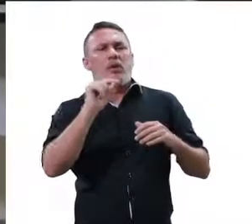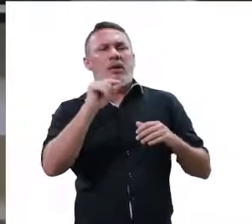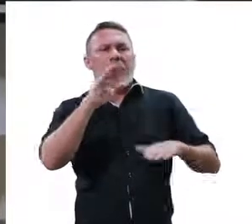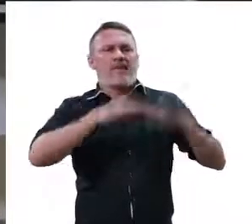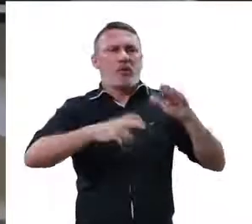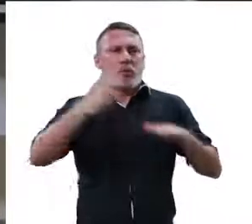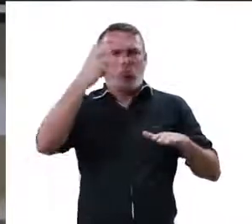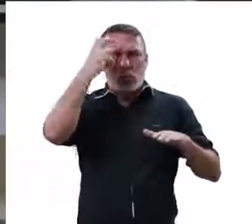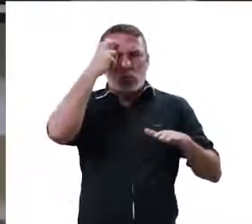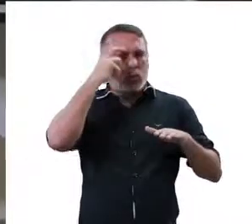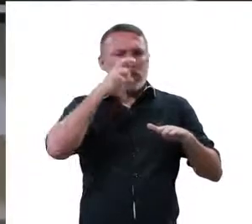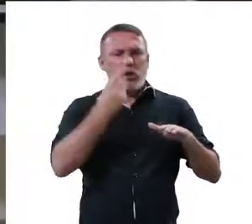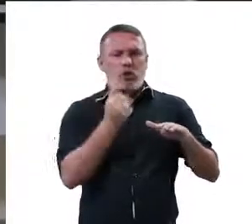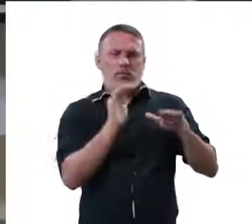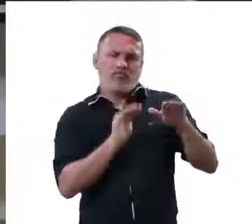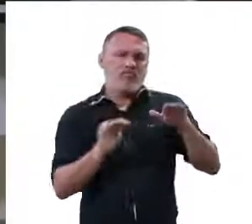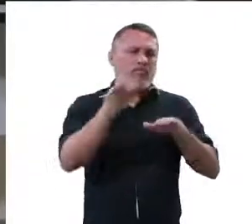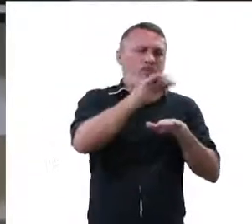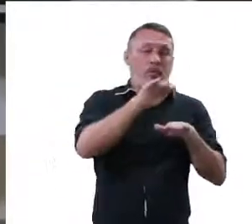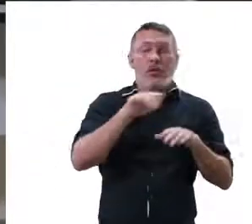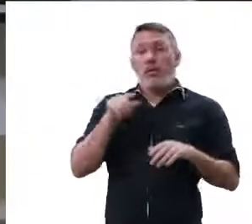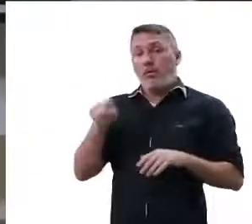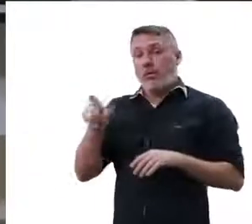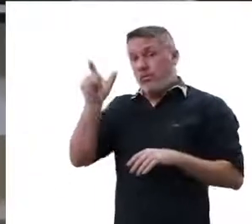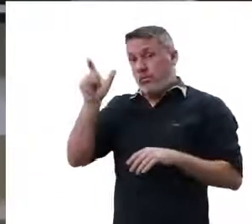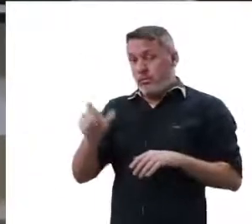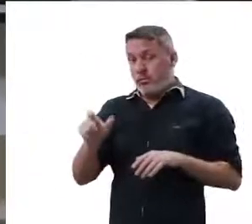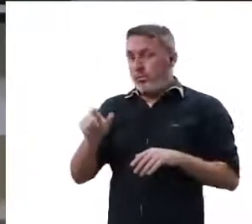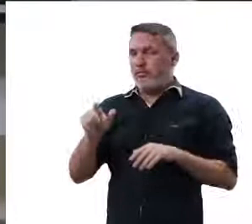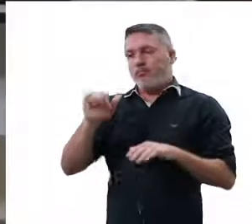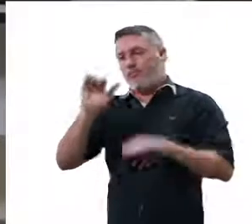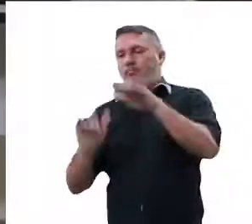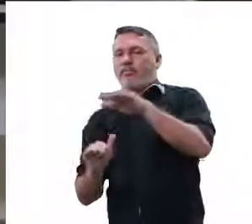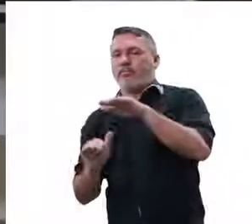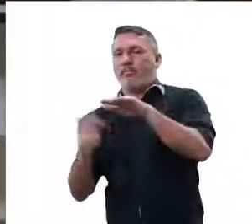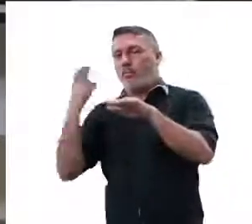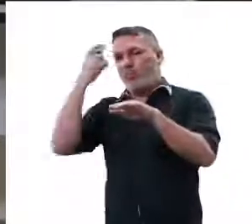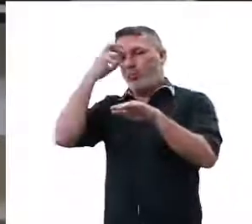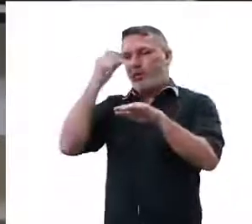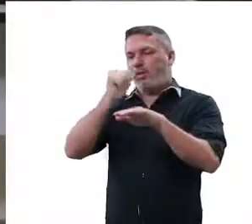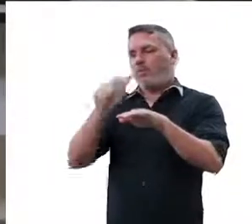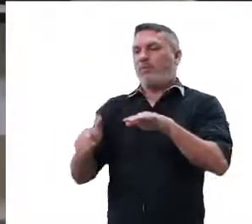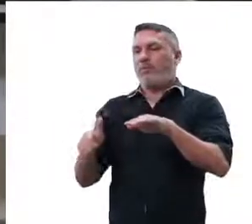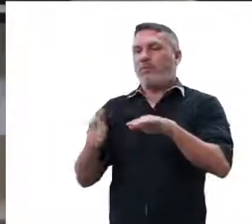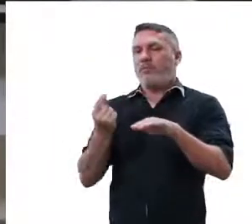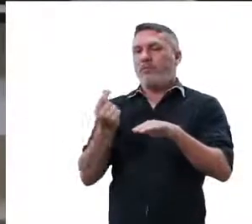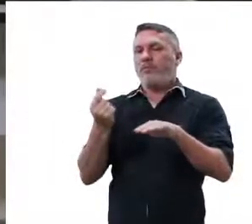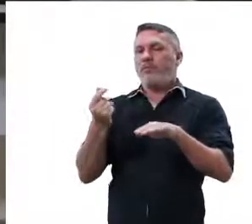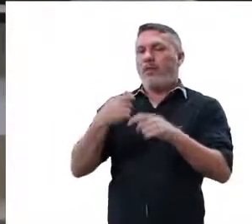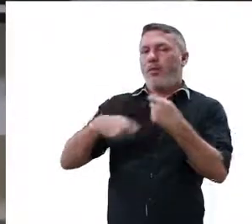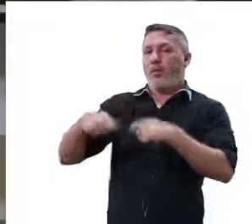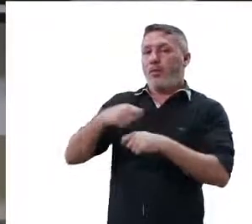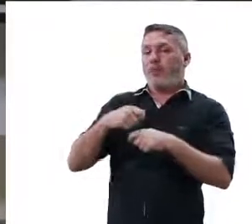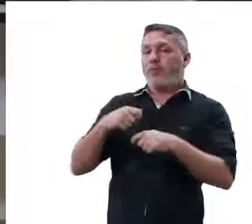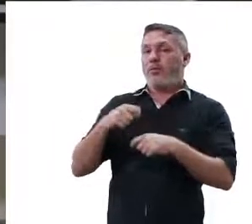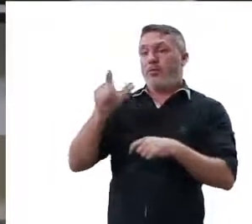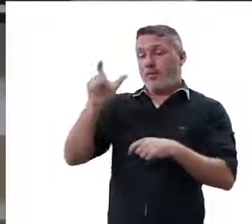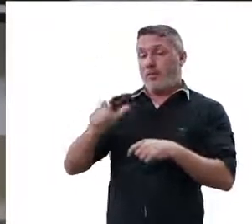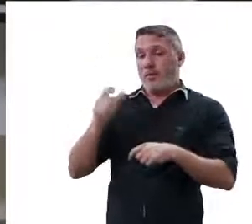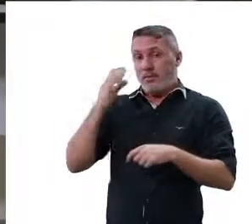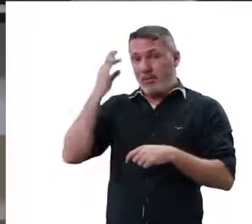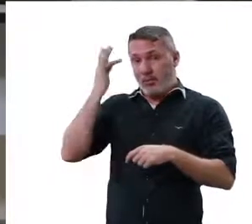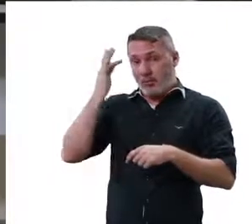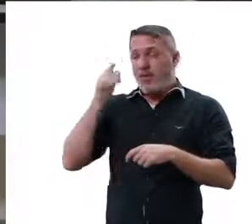sobrepõe a economia à cultura, o Weber não. O Weber se importa muito mais com a cultura do que com a economia. Para ele, a economia